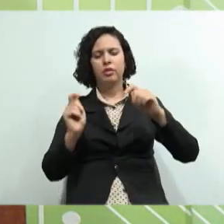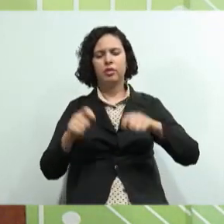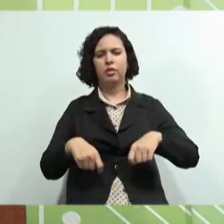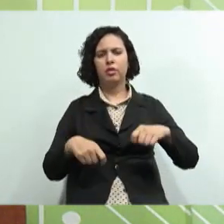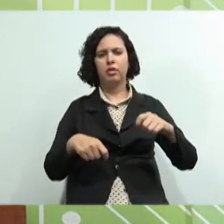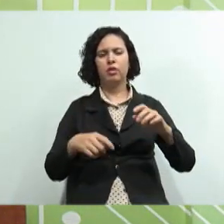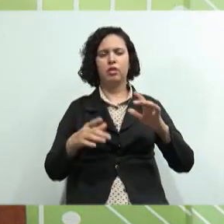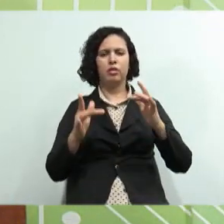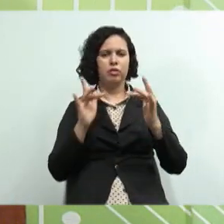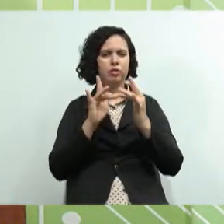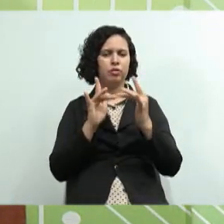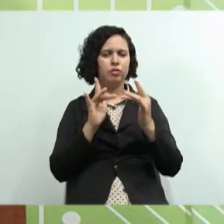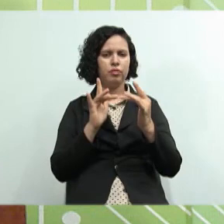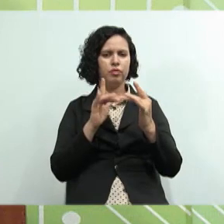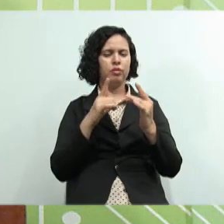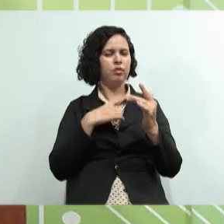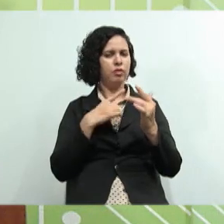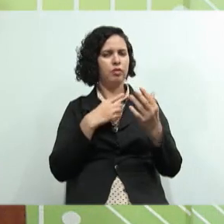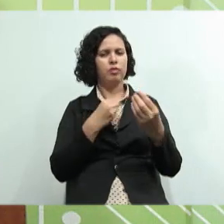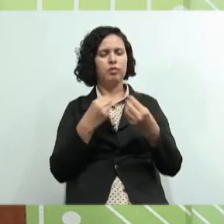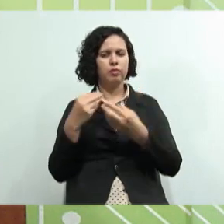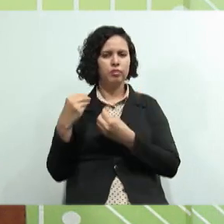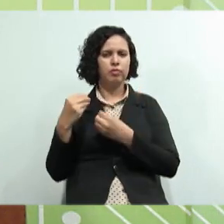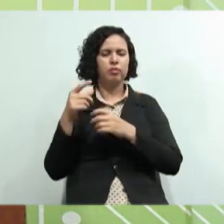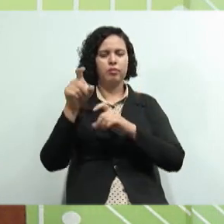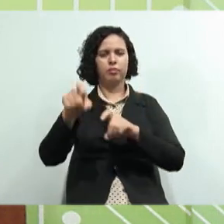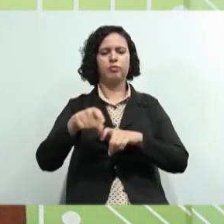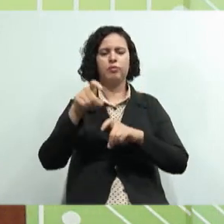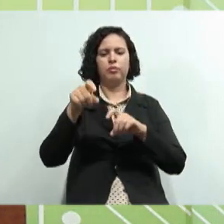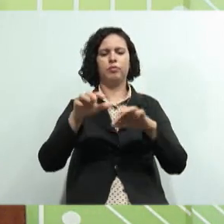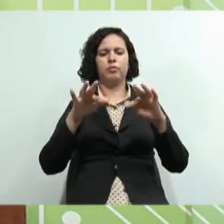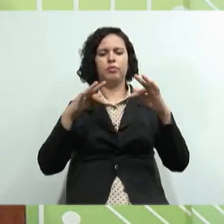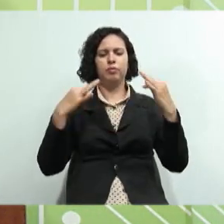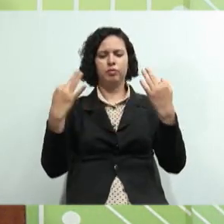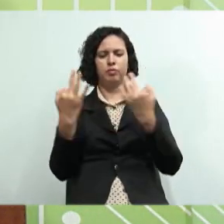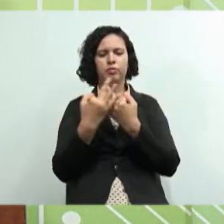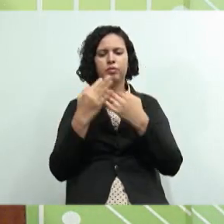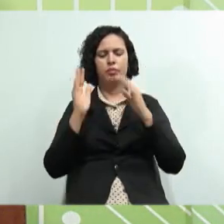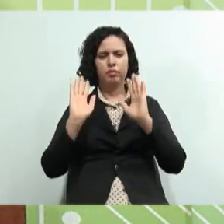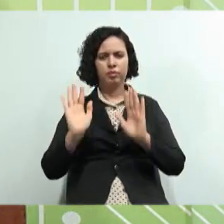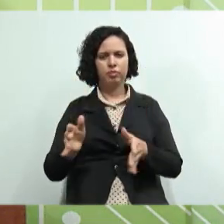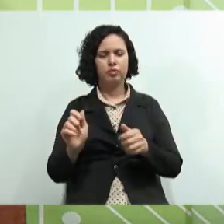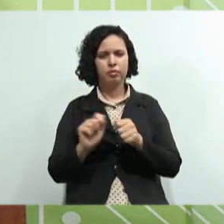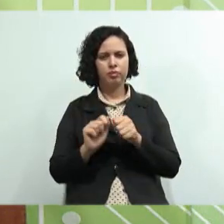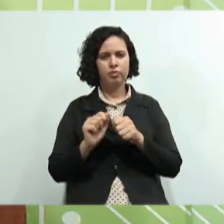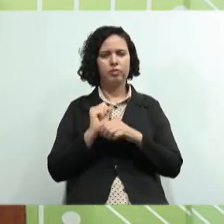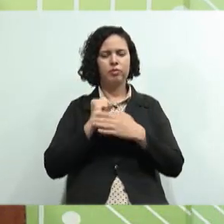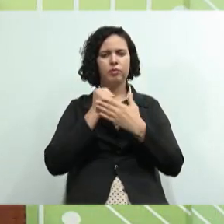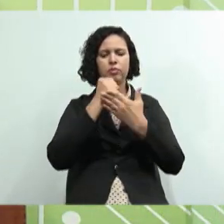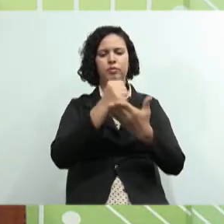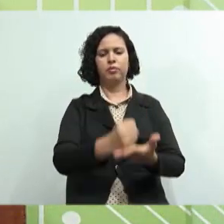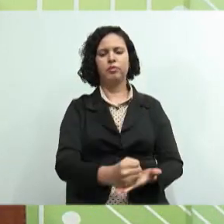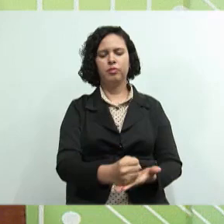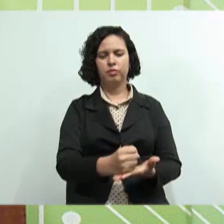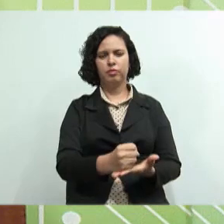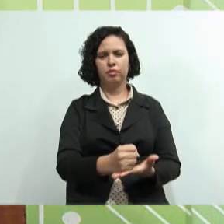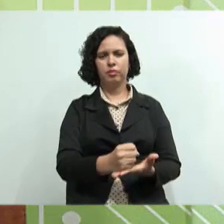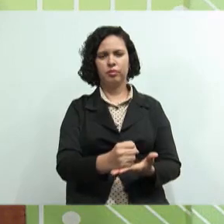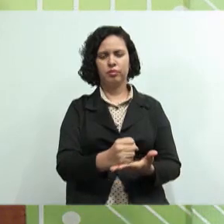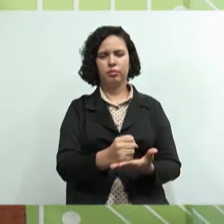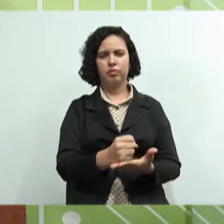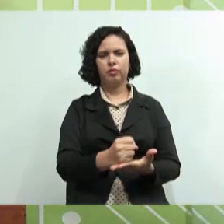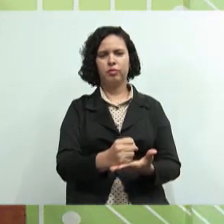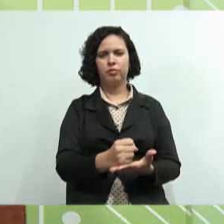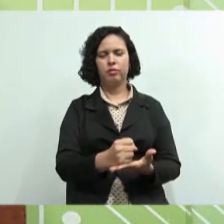contato, porque ali estão muitos produtores da agricultura familiar e eles já produzem para entregar nesses programas, como o professor está citando.